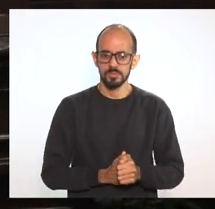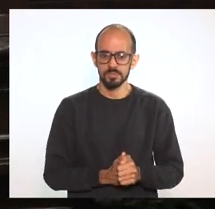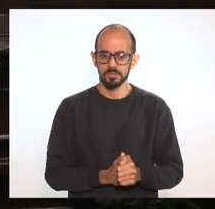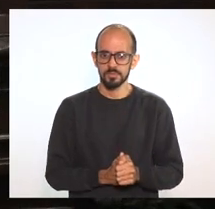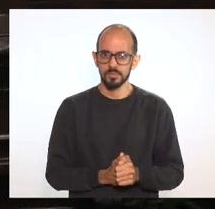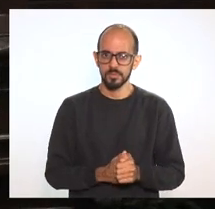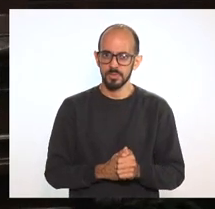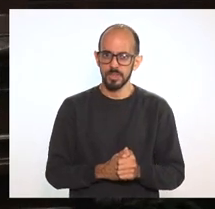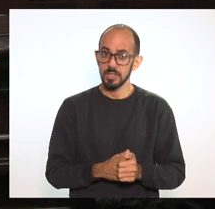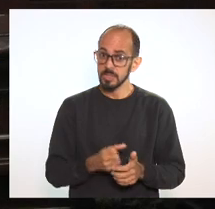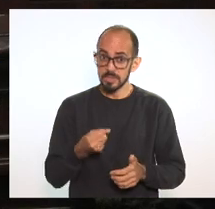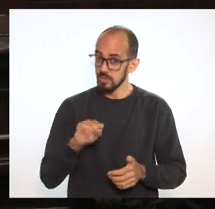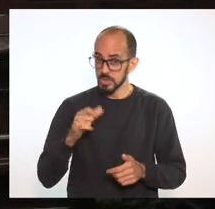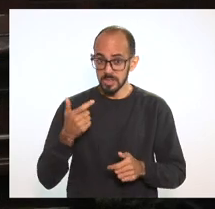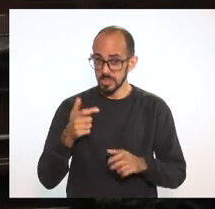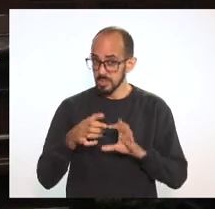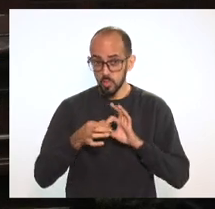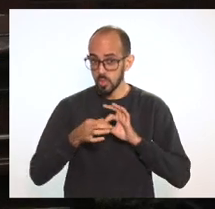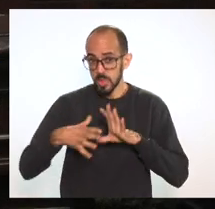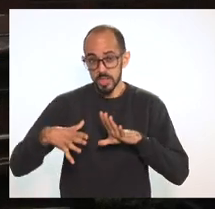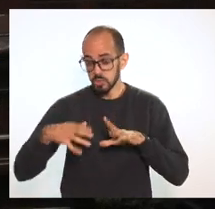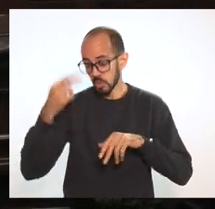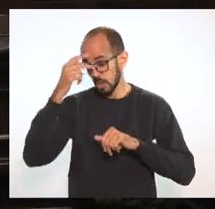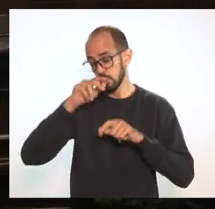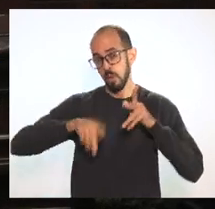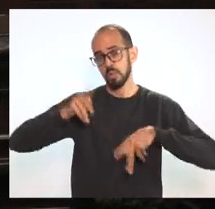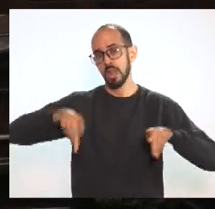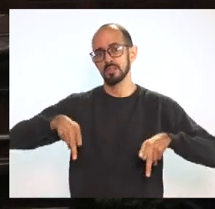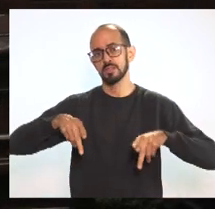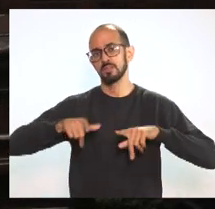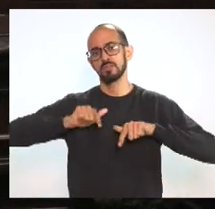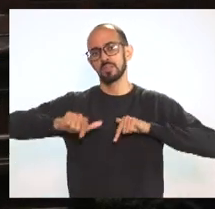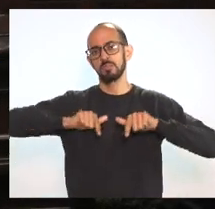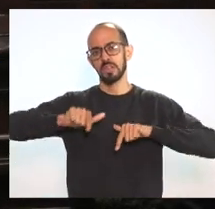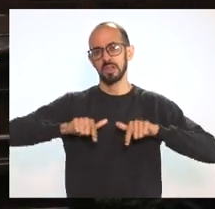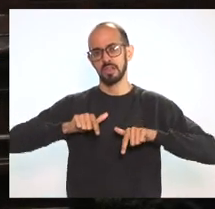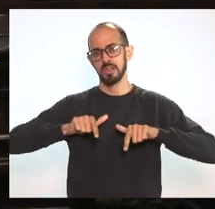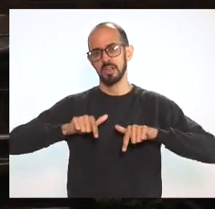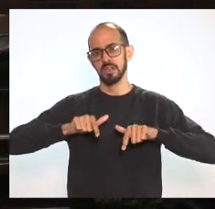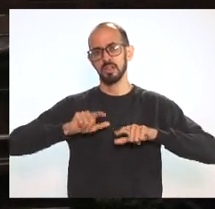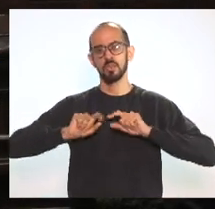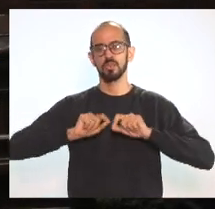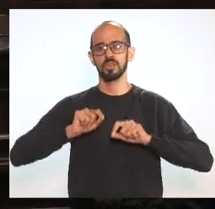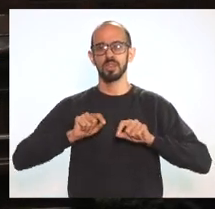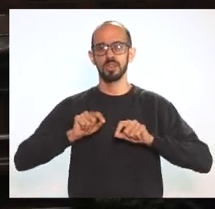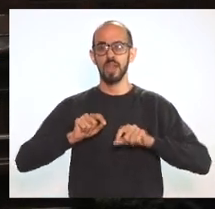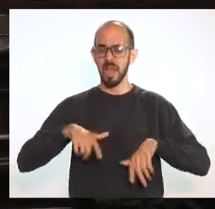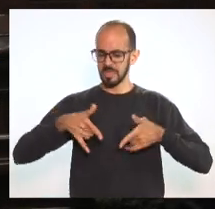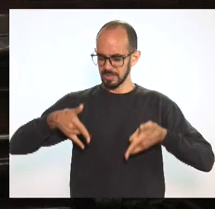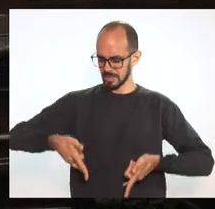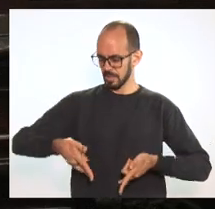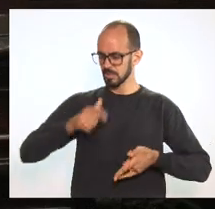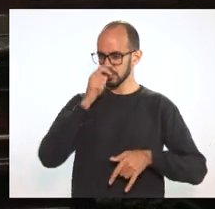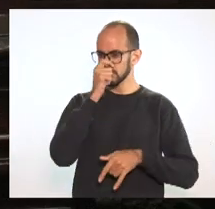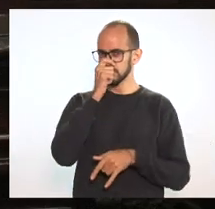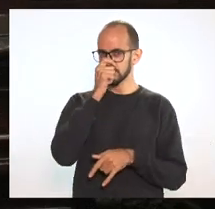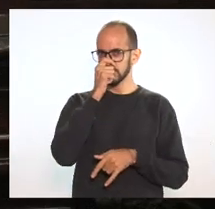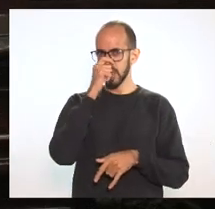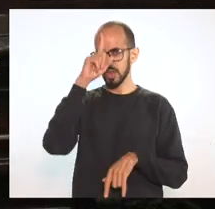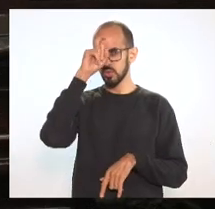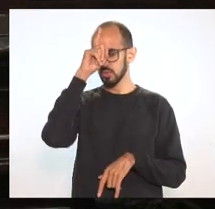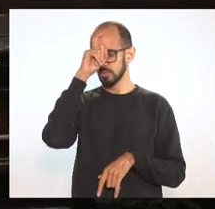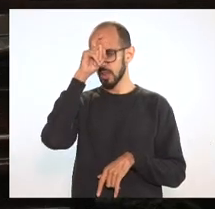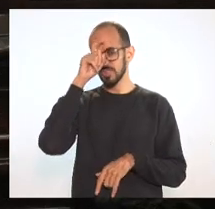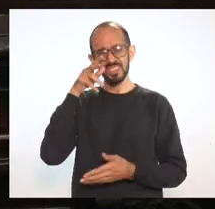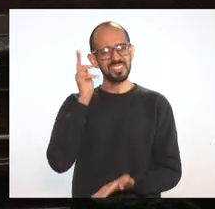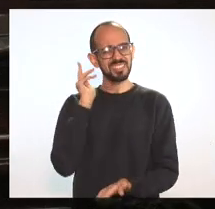a população trabalhar. Aí vem com desculpa. Os leitos dos hospitais estão cheios. Sempre